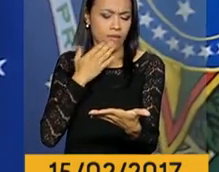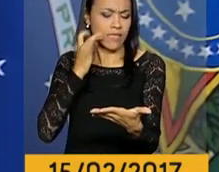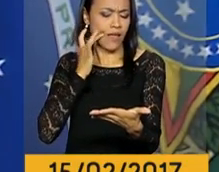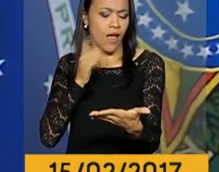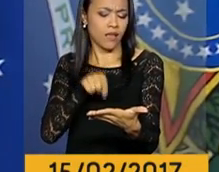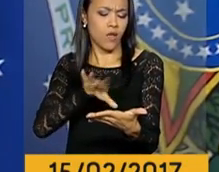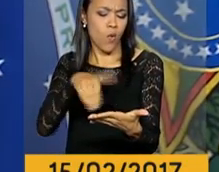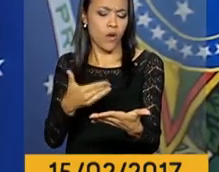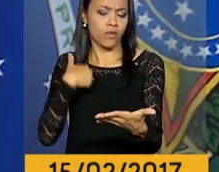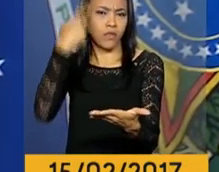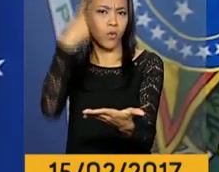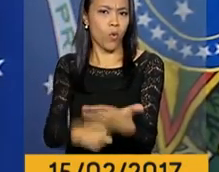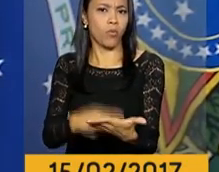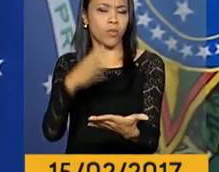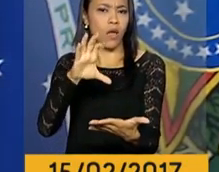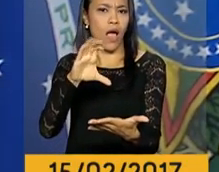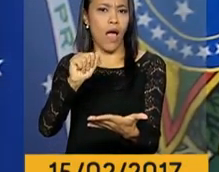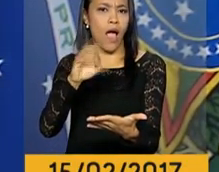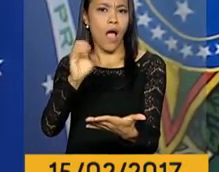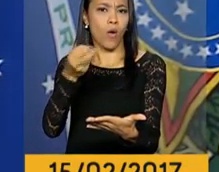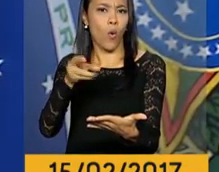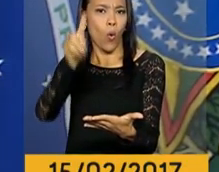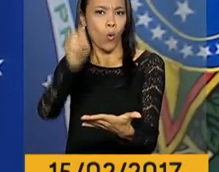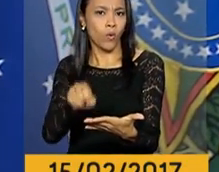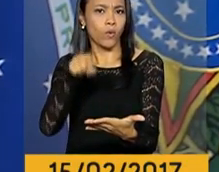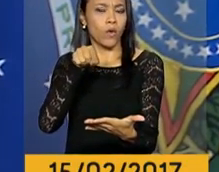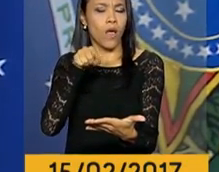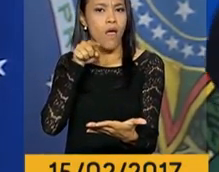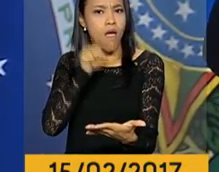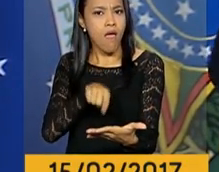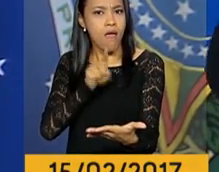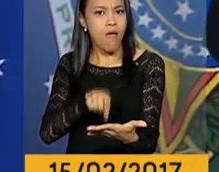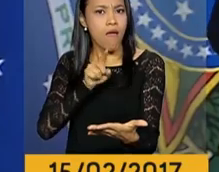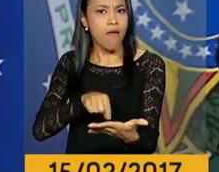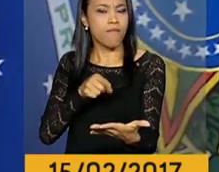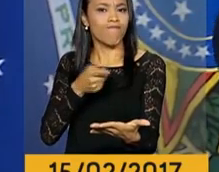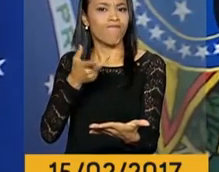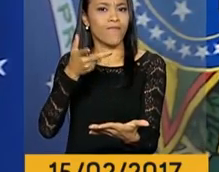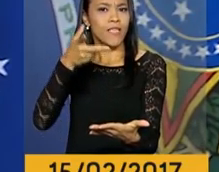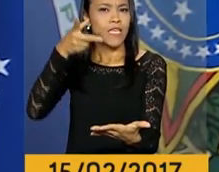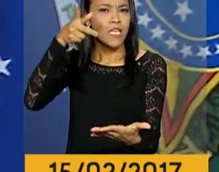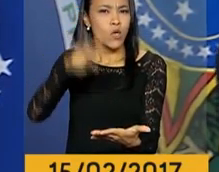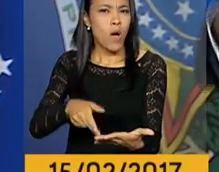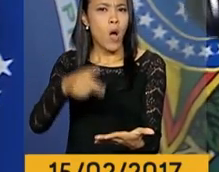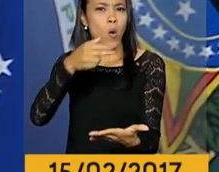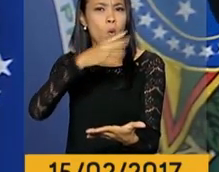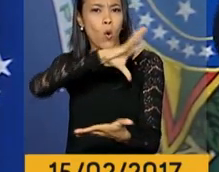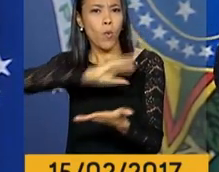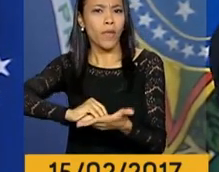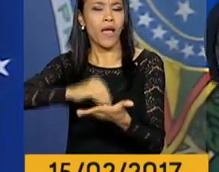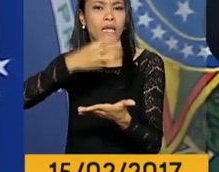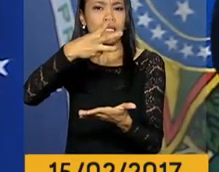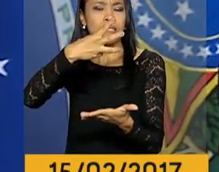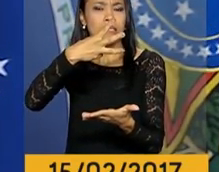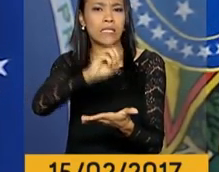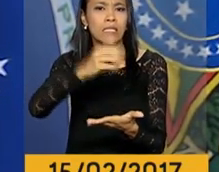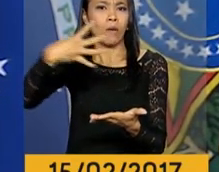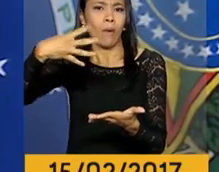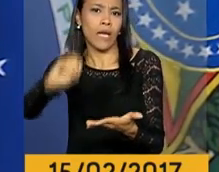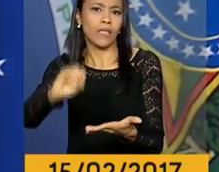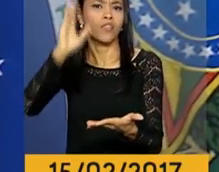trabalho, você está pensando em repetir aqueles 30, 40 dispositivos que já são